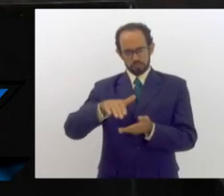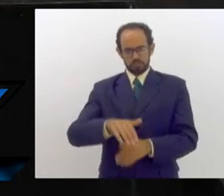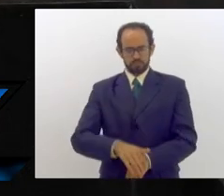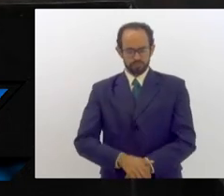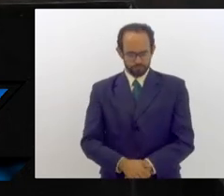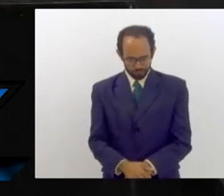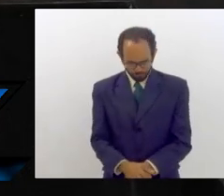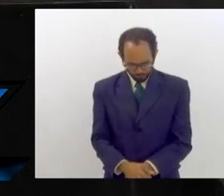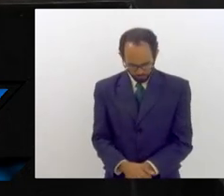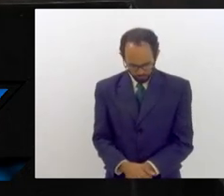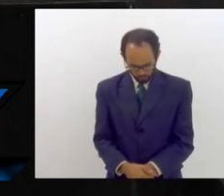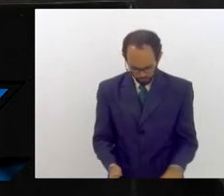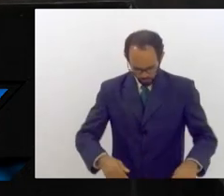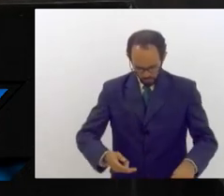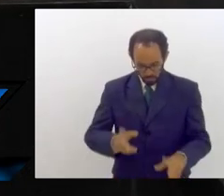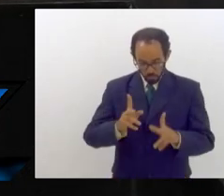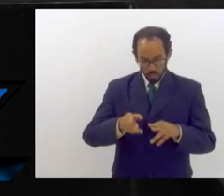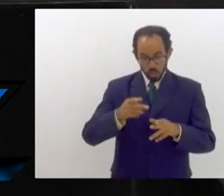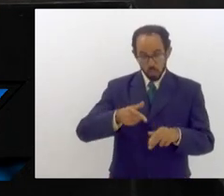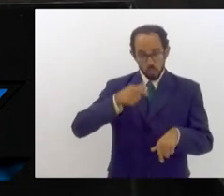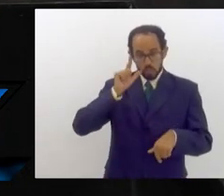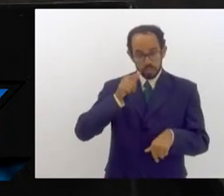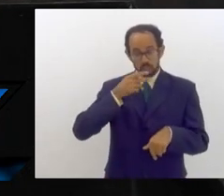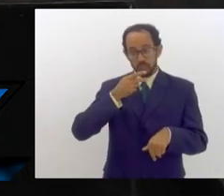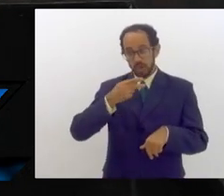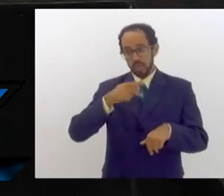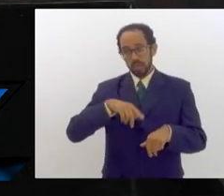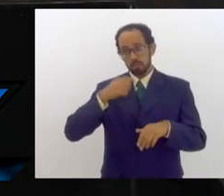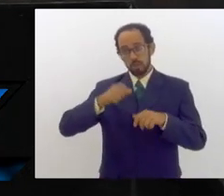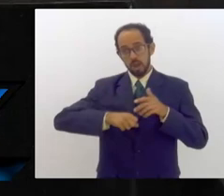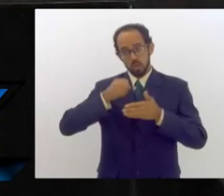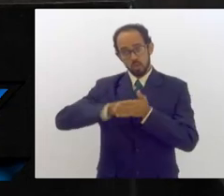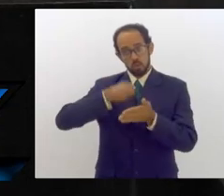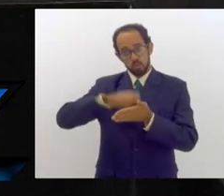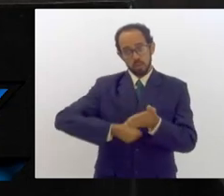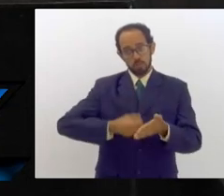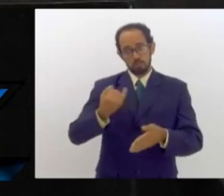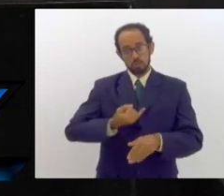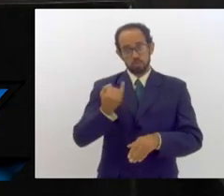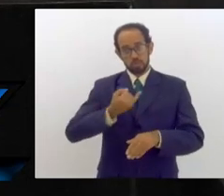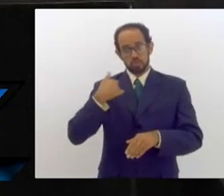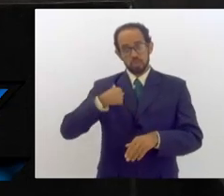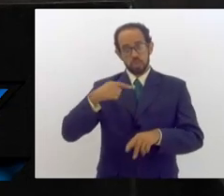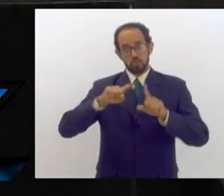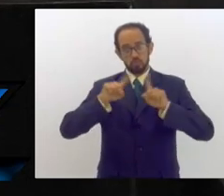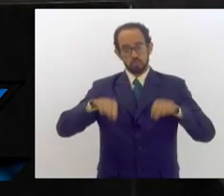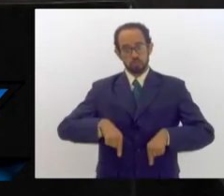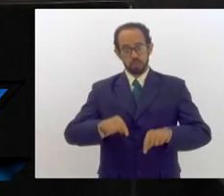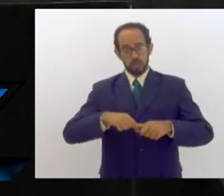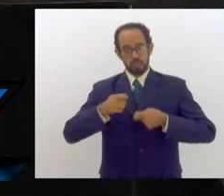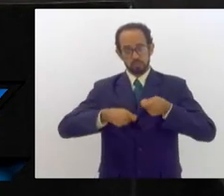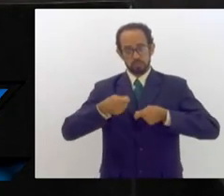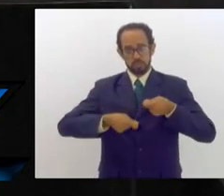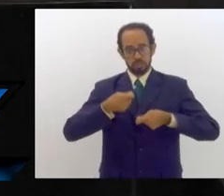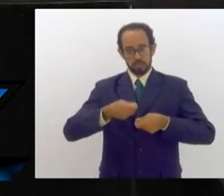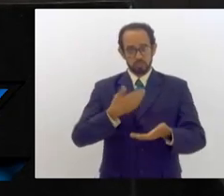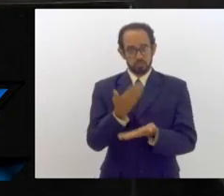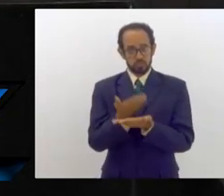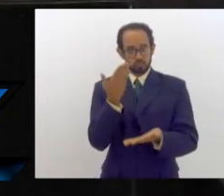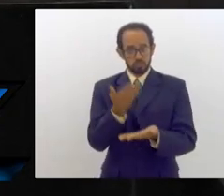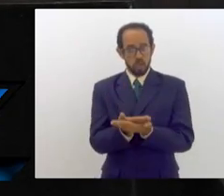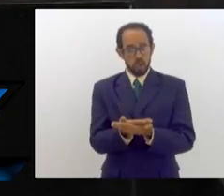como falei ontem é uma luta importante é uma luta justa Eu que fui funcionária administrativo de escola